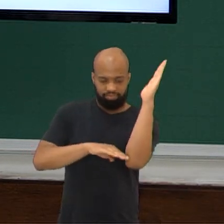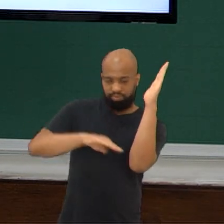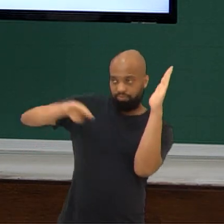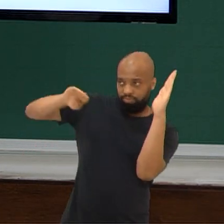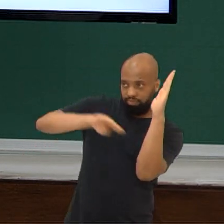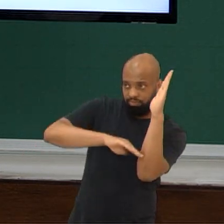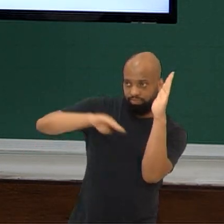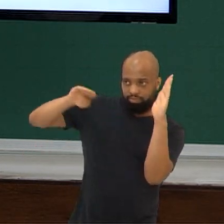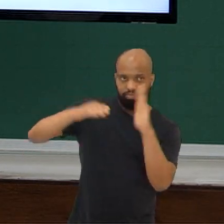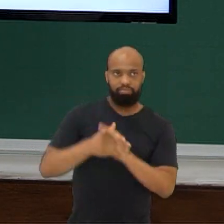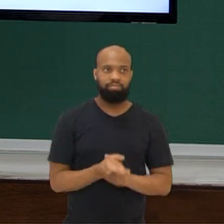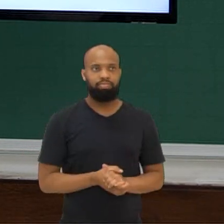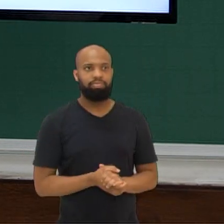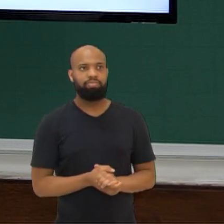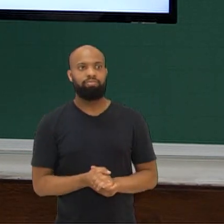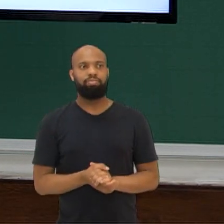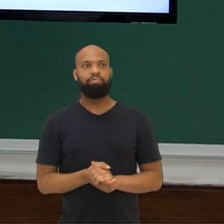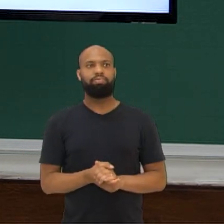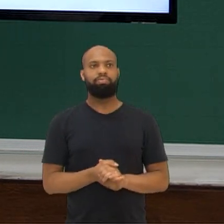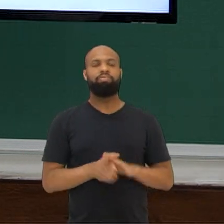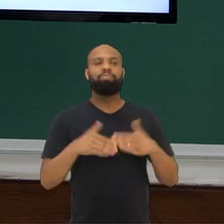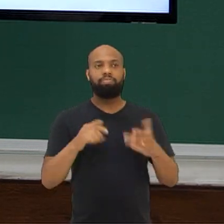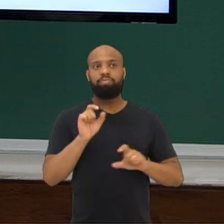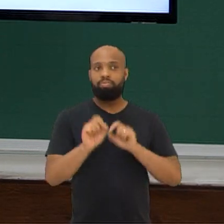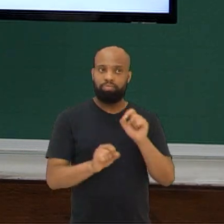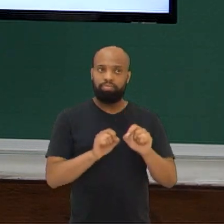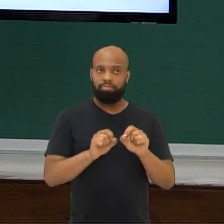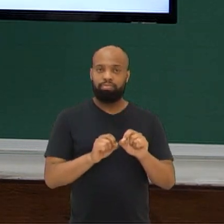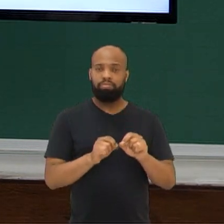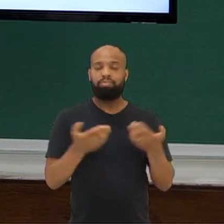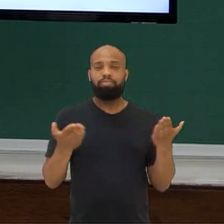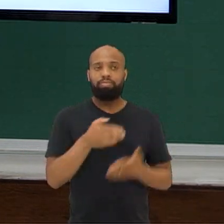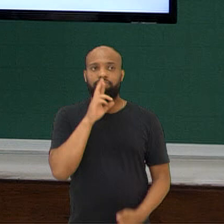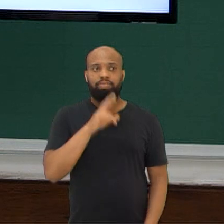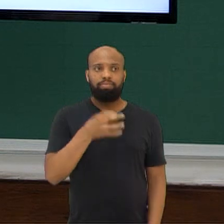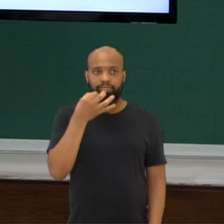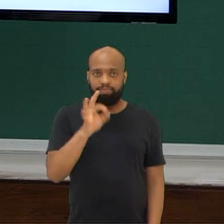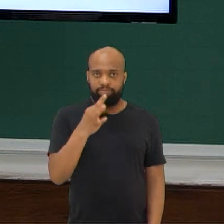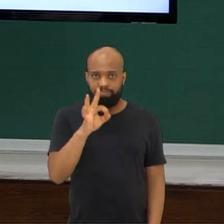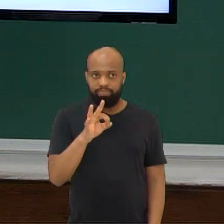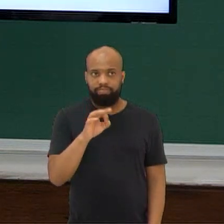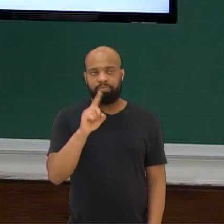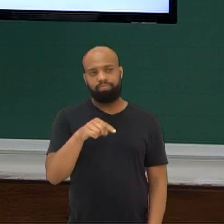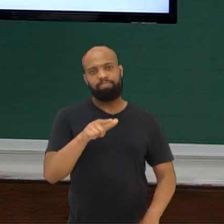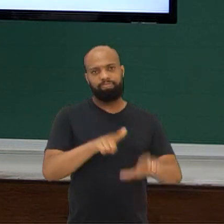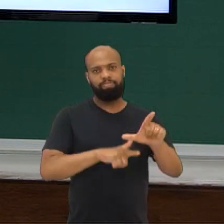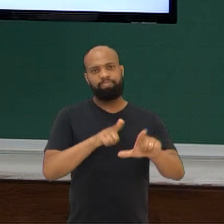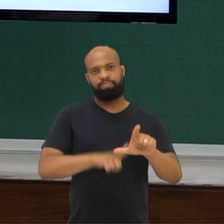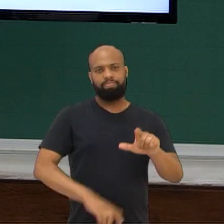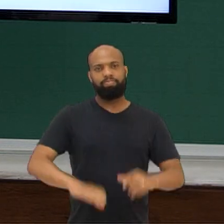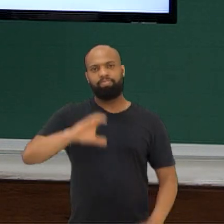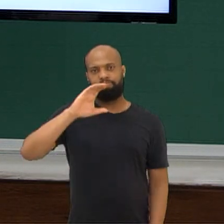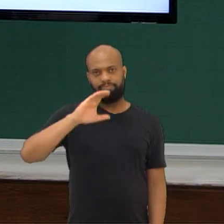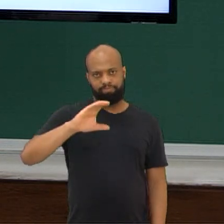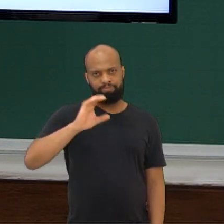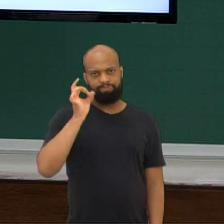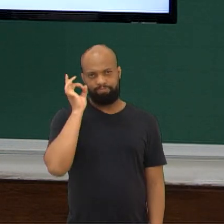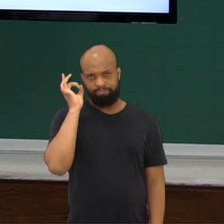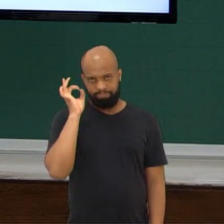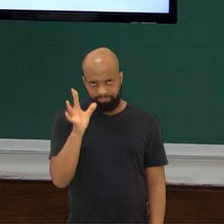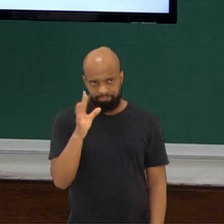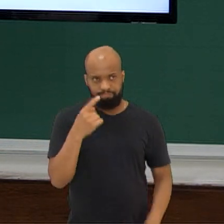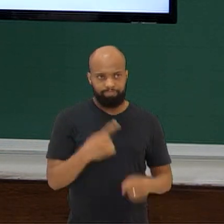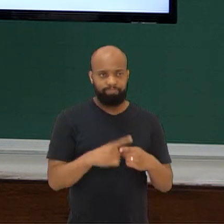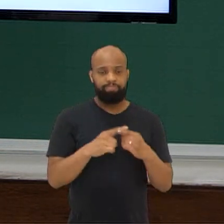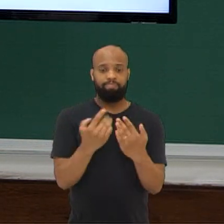Essa é o contrário dessa. Portanto, a nossa alternativa correta é a letra C. Moleza, né, pessoal? Falou